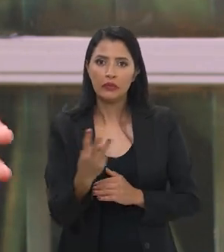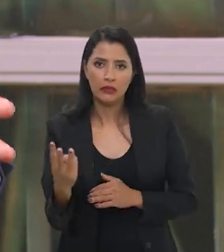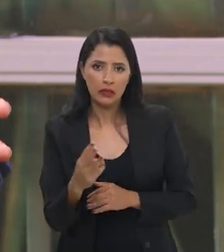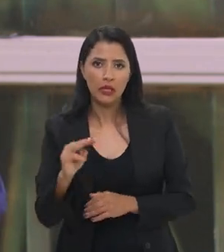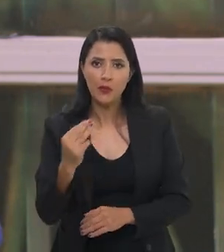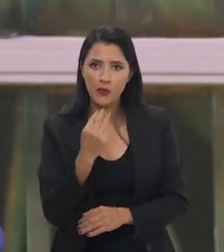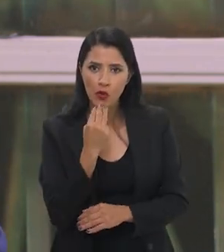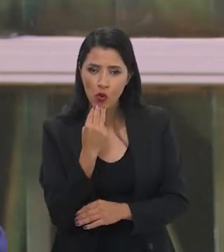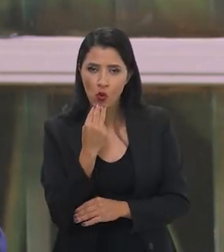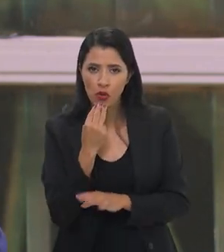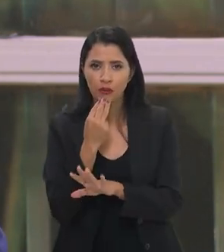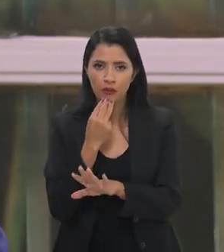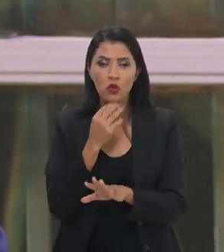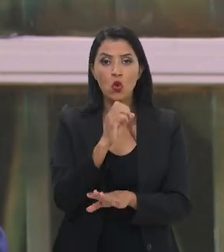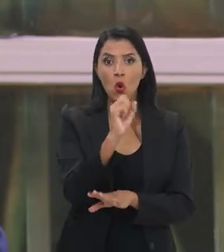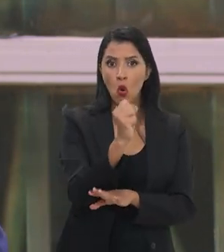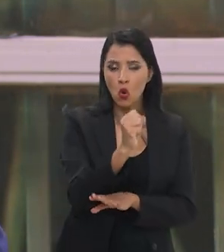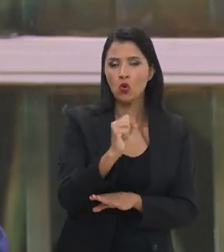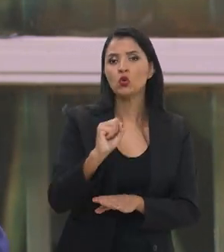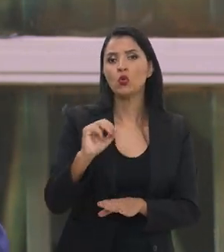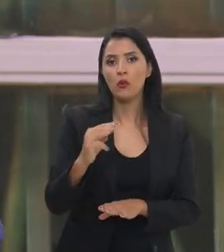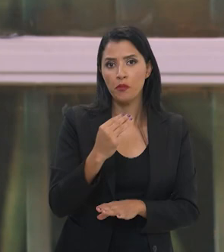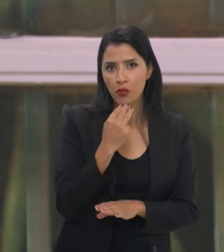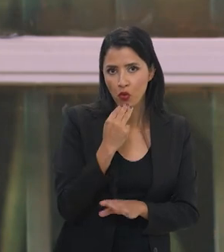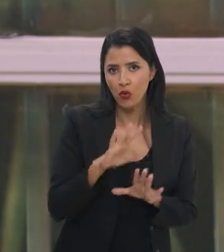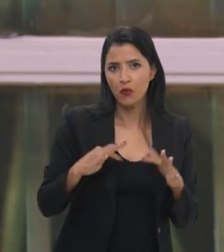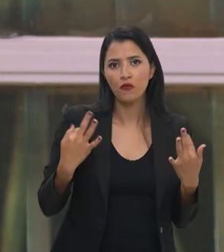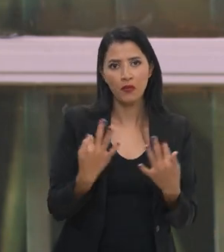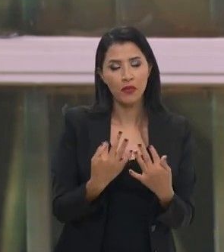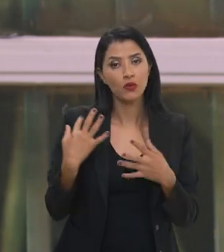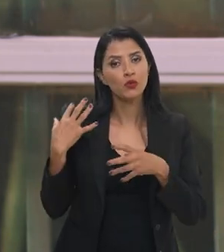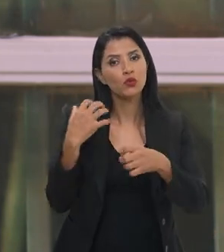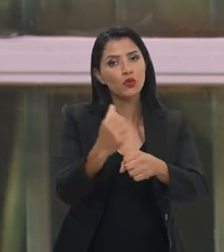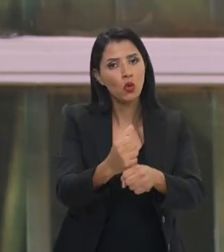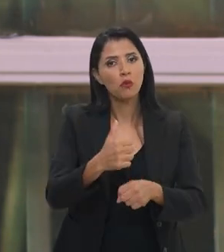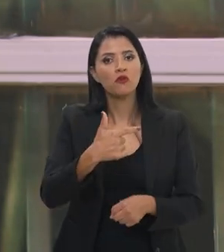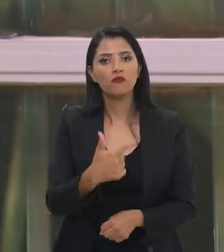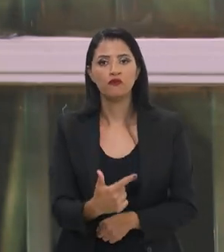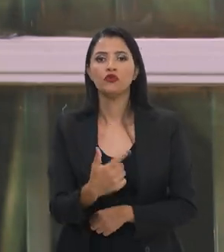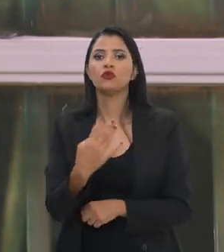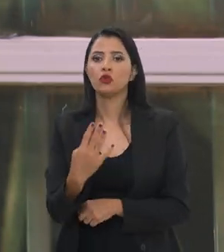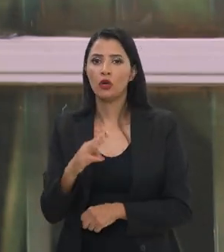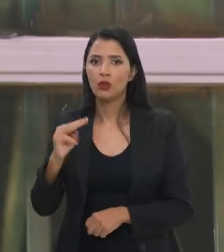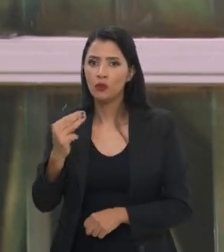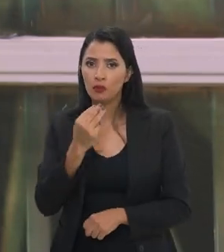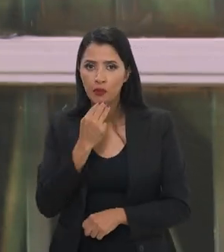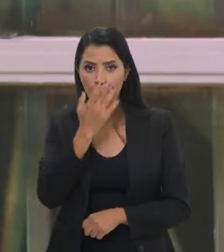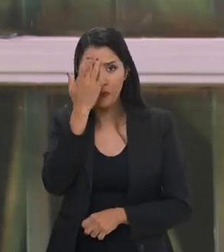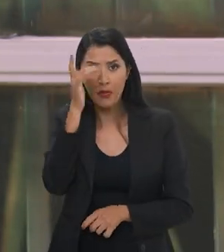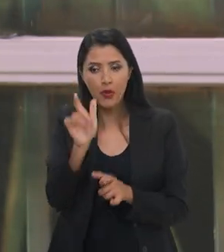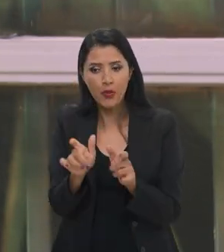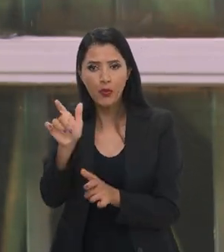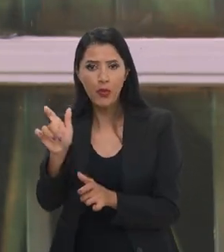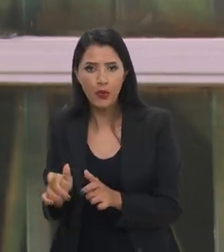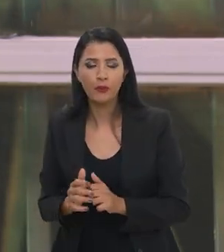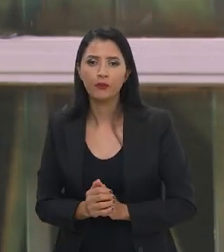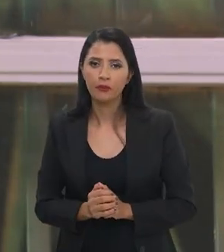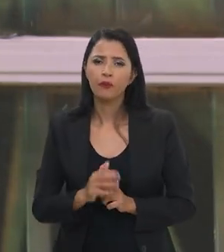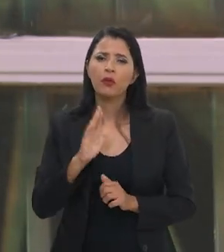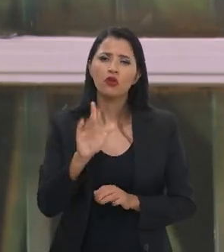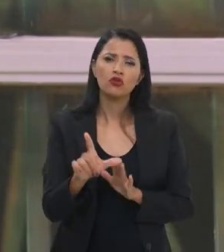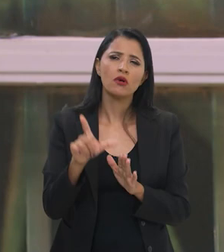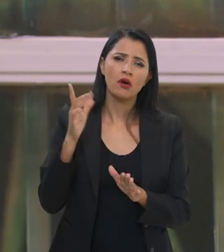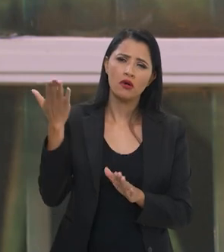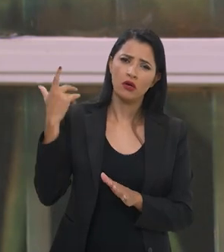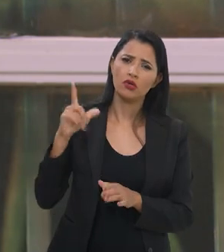dos 33 milhões oito milhões de famílias nós estamos falando de cerca de 24 milhões de pessoas o Brasil